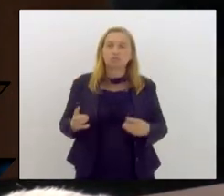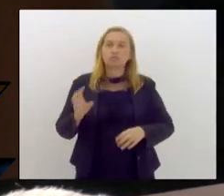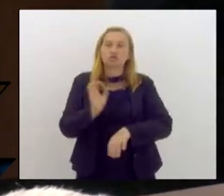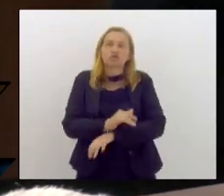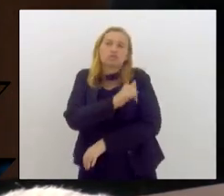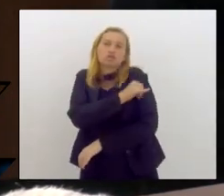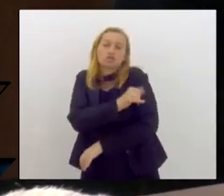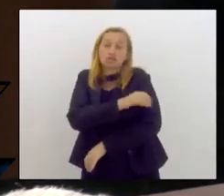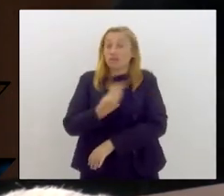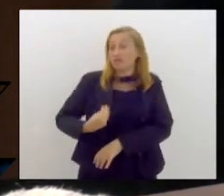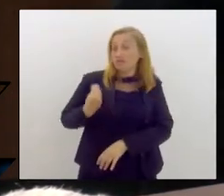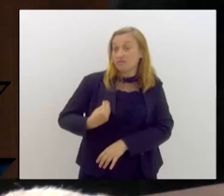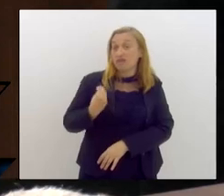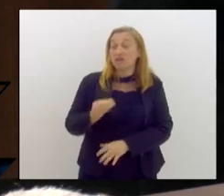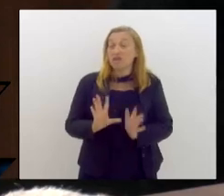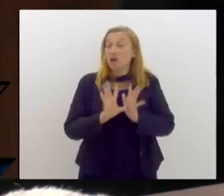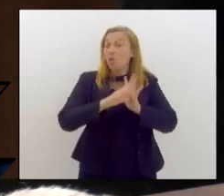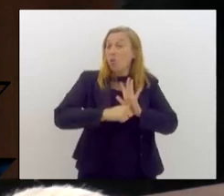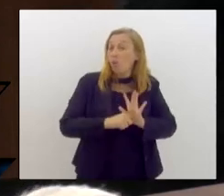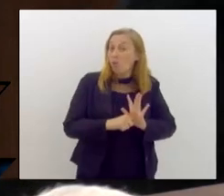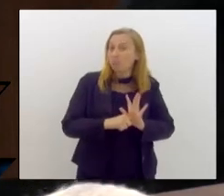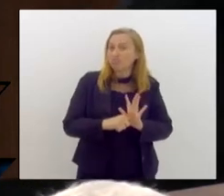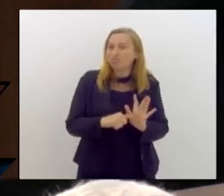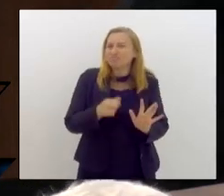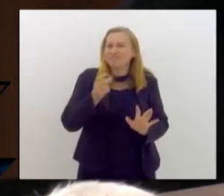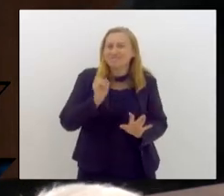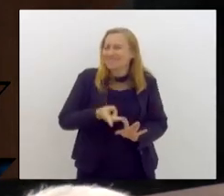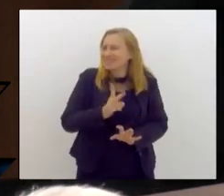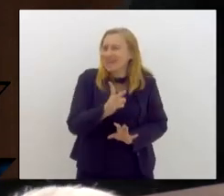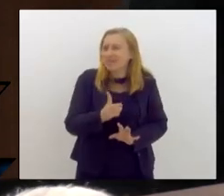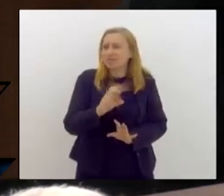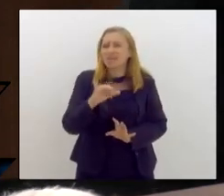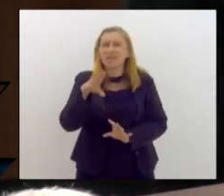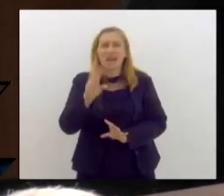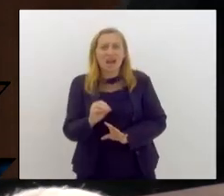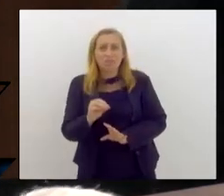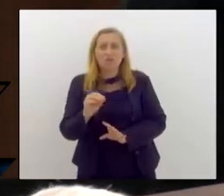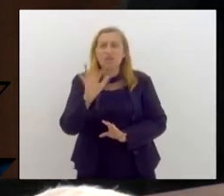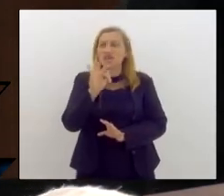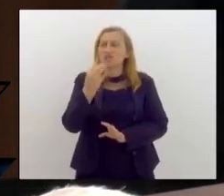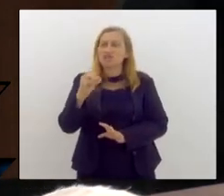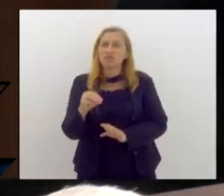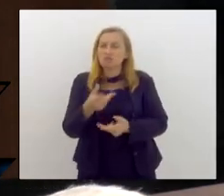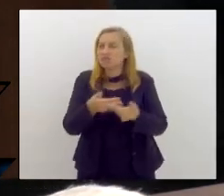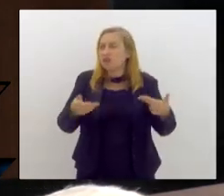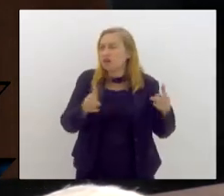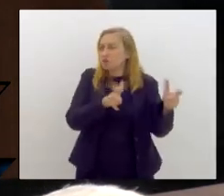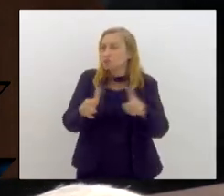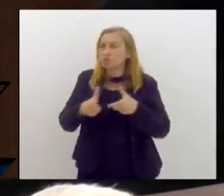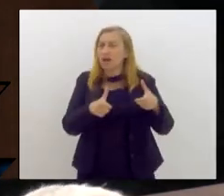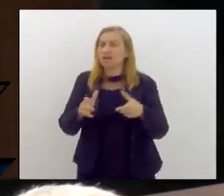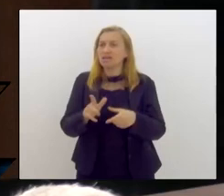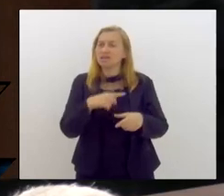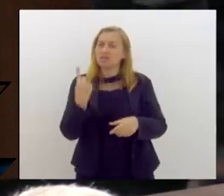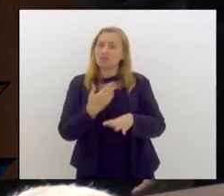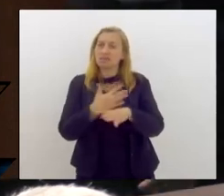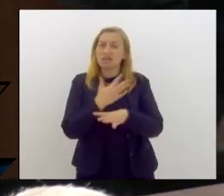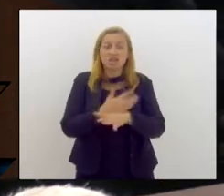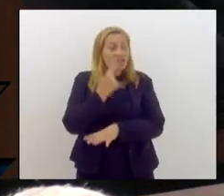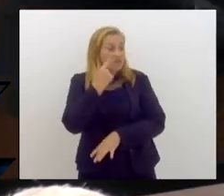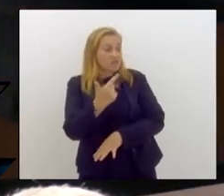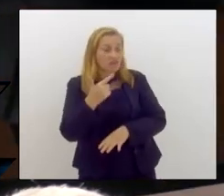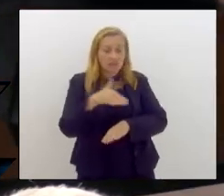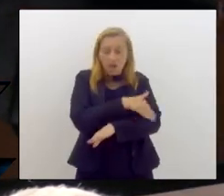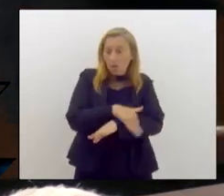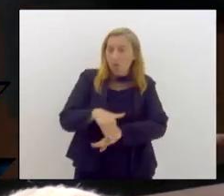está vivendo, que é o roubo e o furto constante de cabos e fios elétricos em diversos pontos da nossa cidade. A gente passa pela rua e